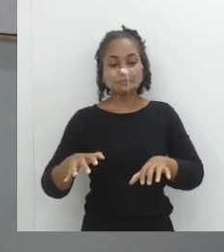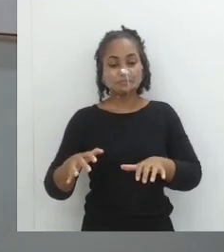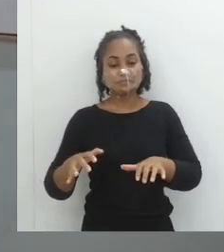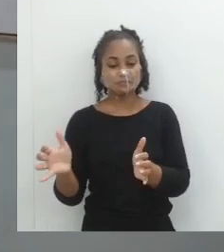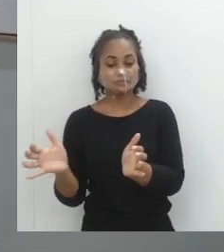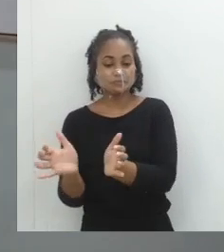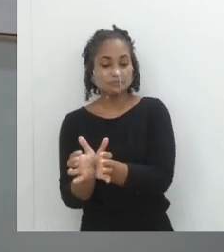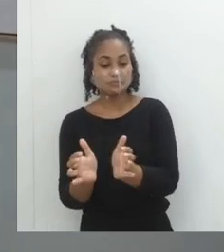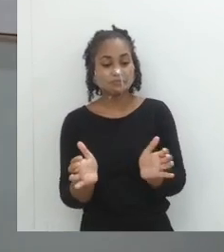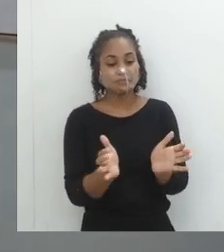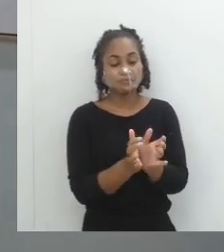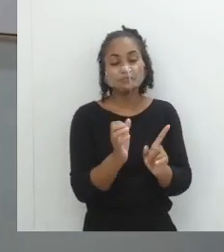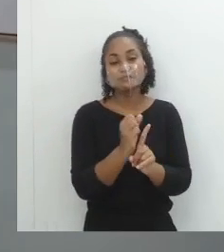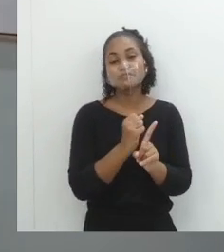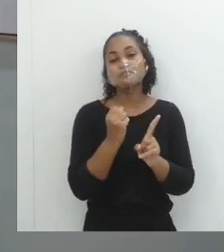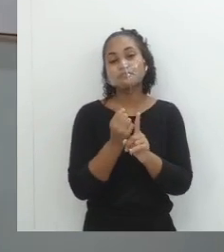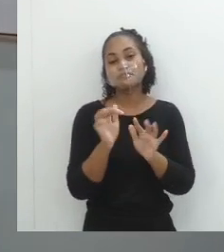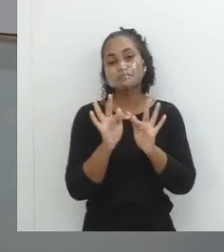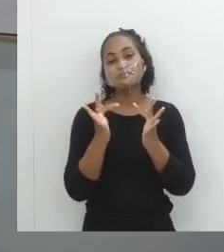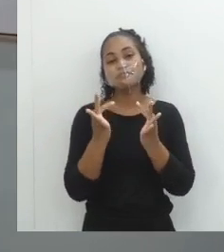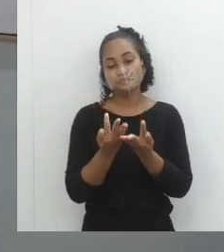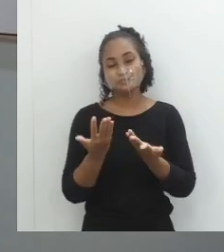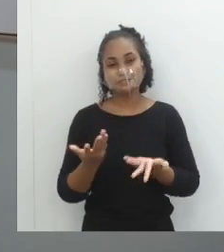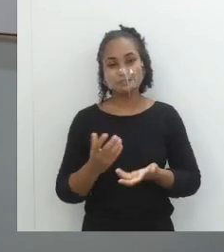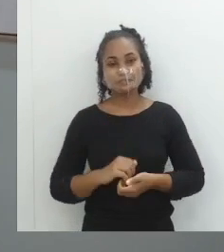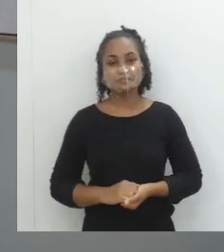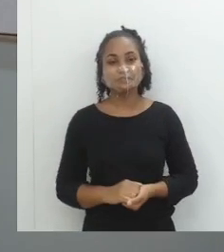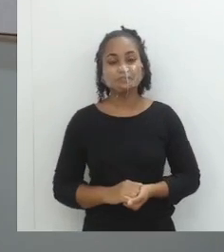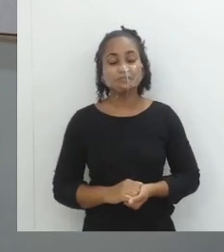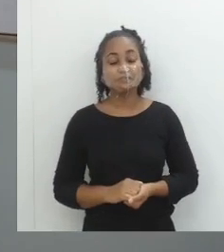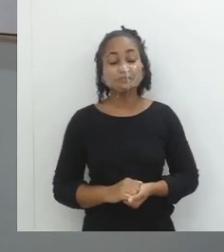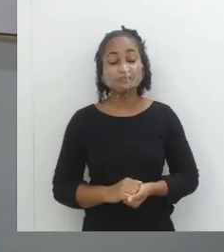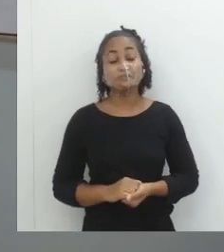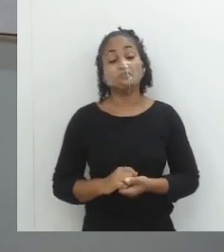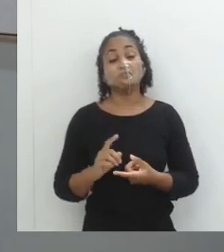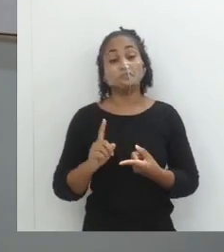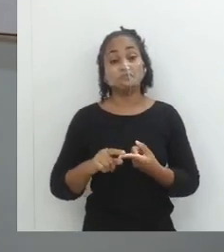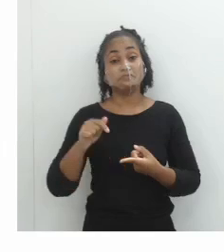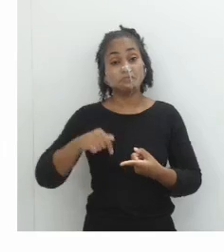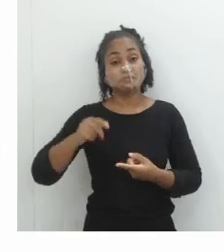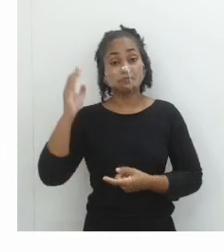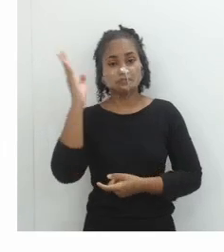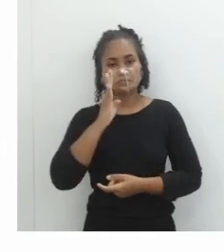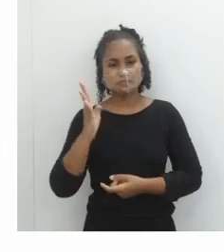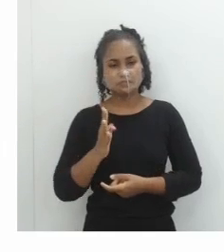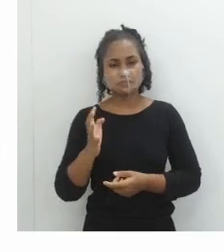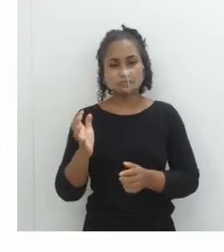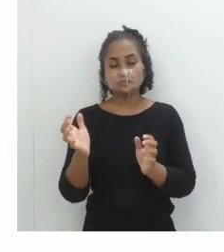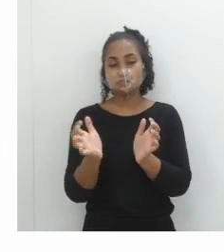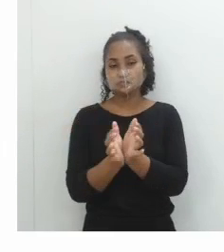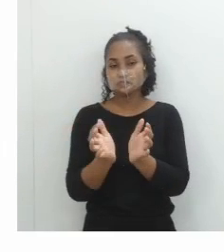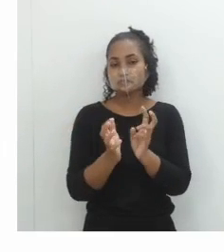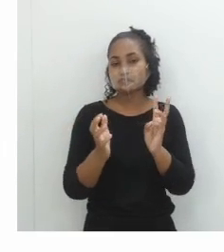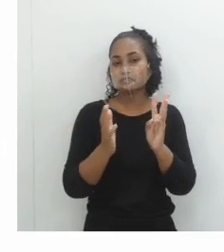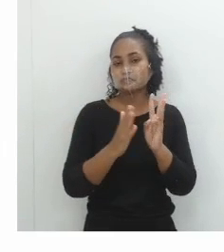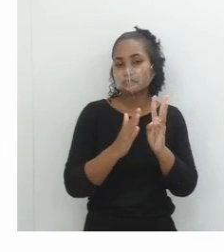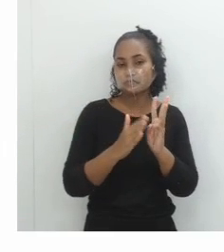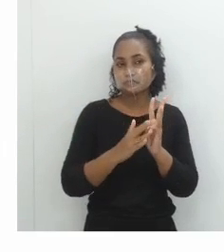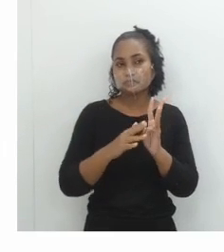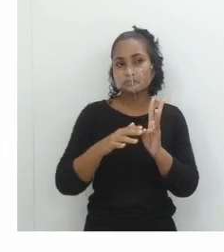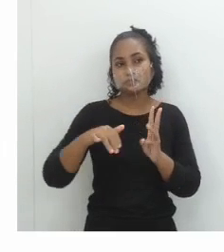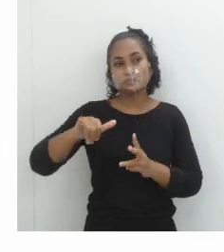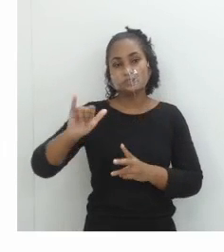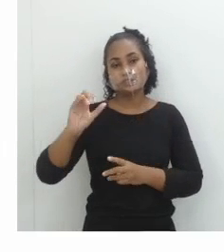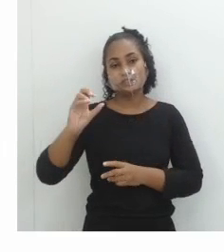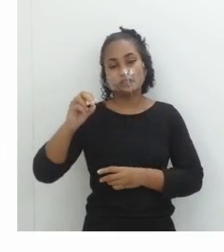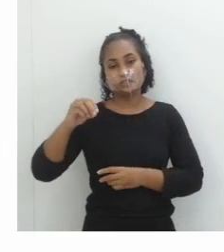grupos sociais e de família, tá? A gente tem aqui no Brasil também uma tribo indígena que é a tribo dos